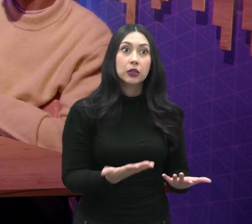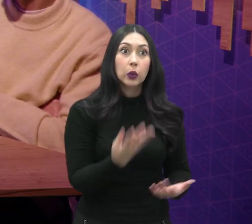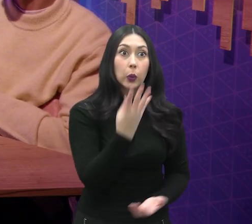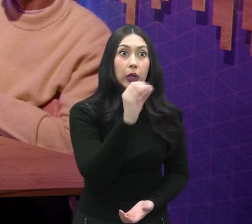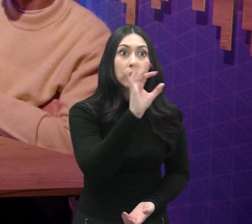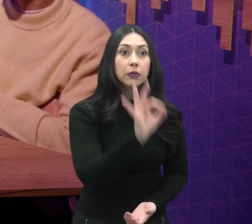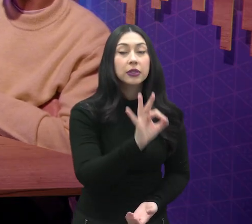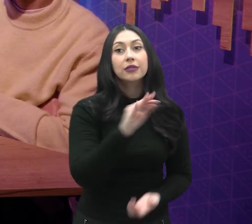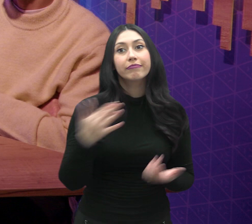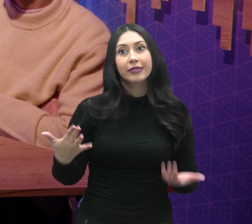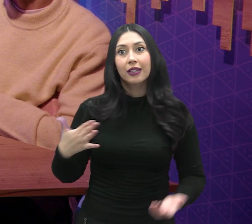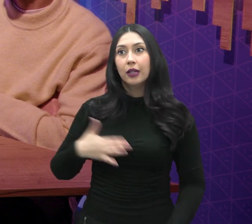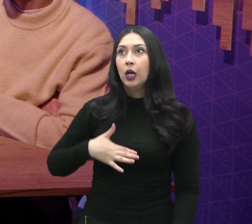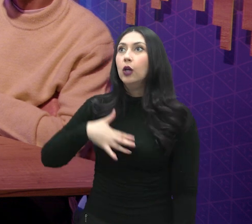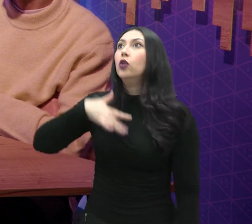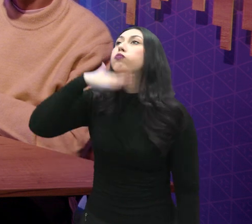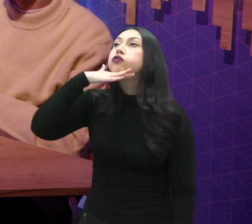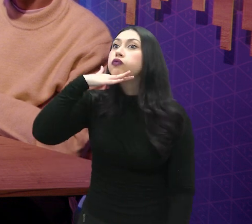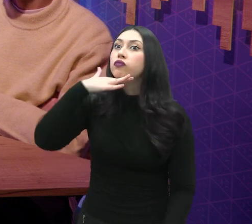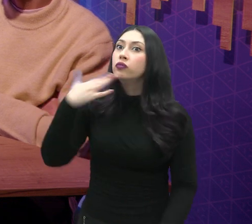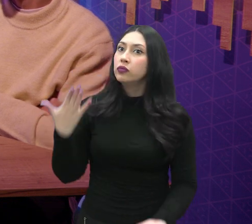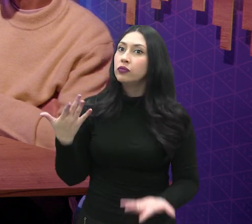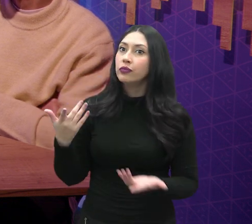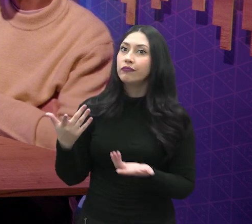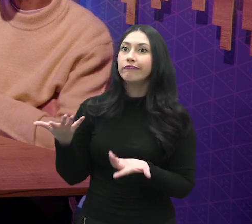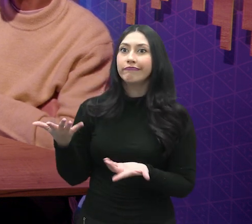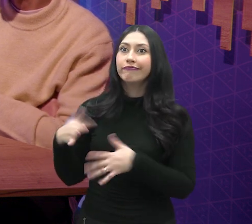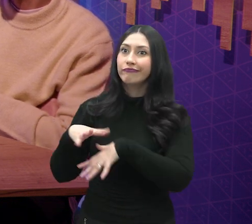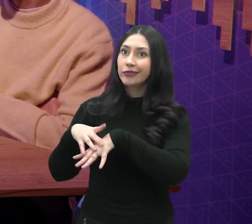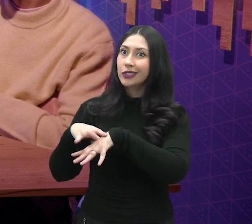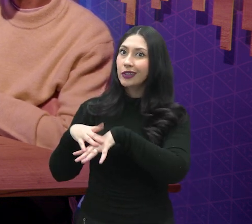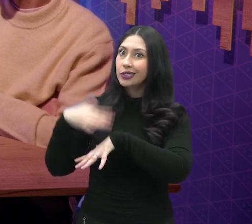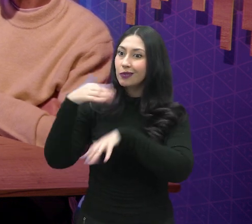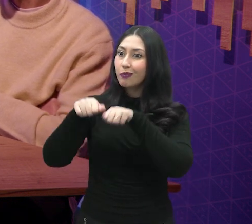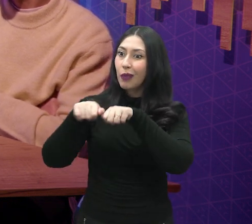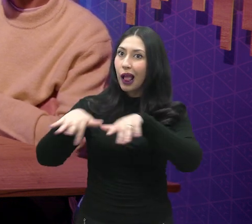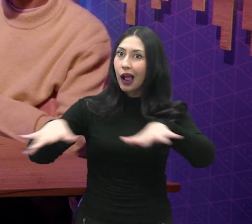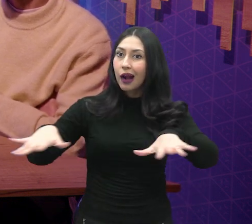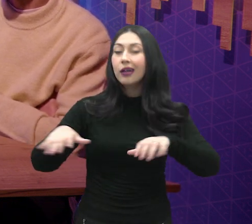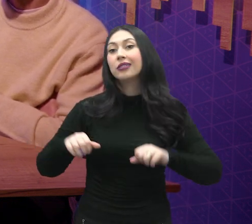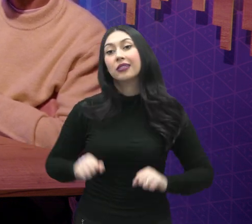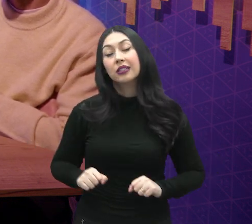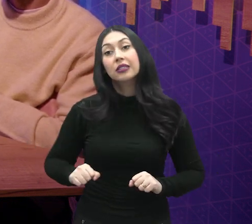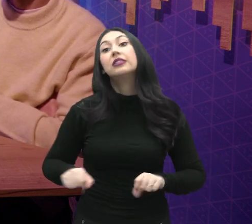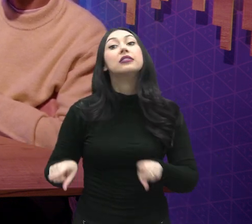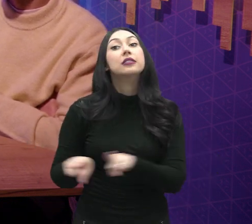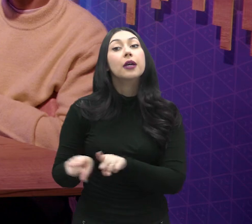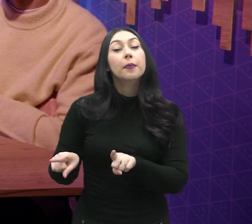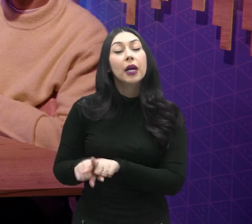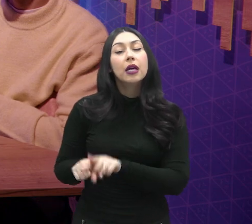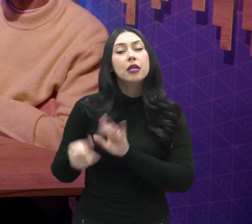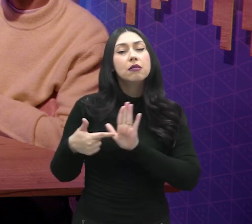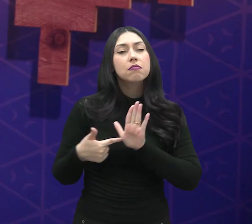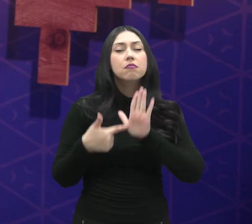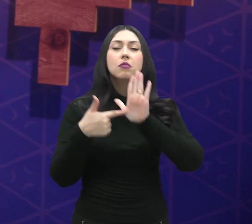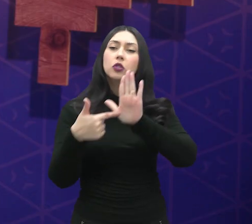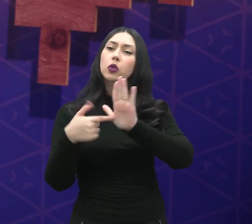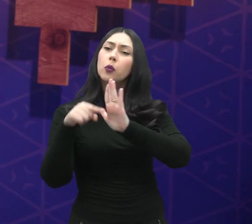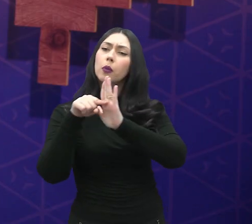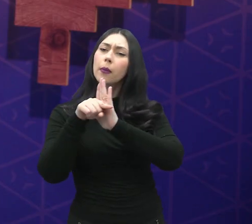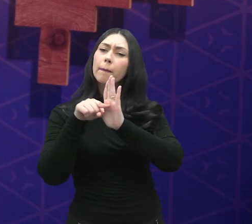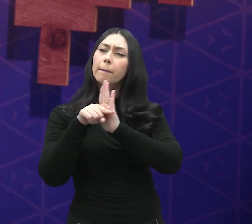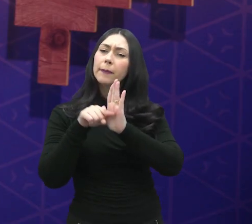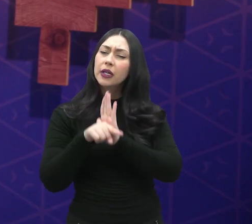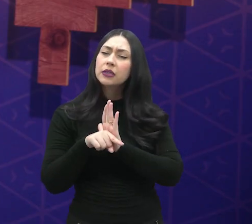Aliás, burnout, né? Tipo, é a palavra da vez, né? E recentemente, inclusive, saiu